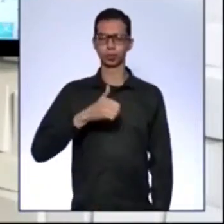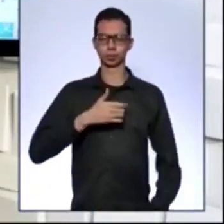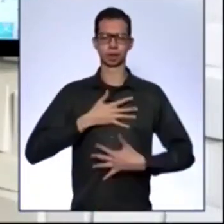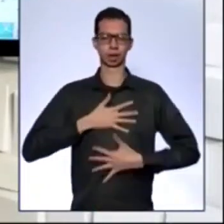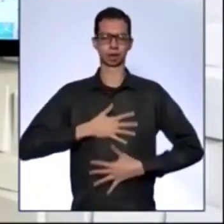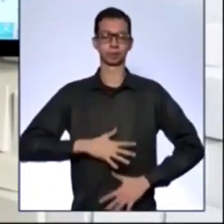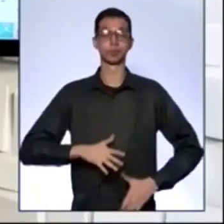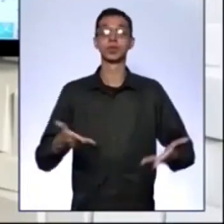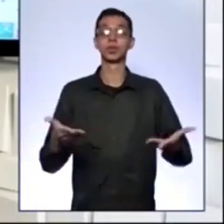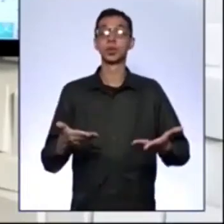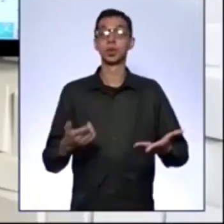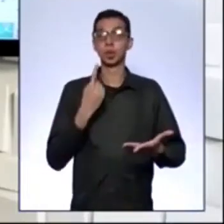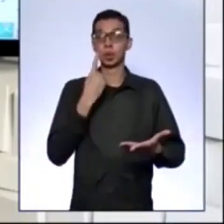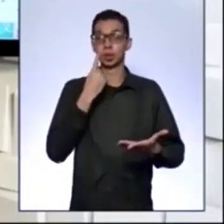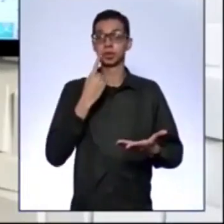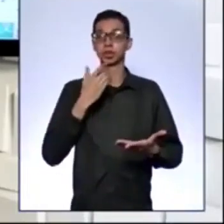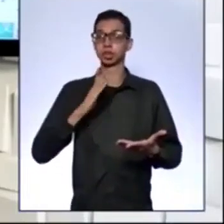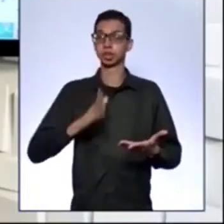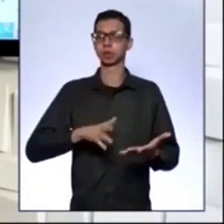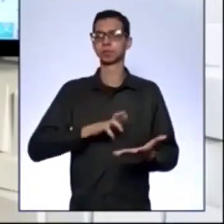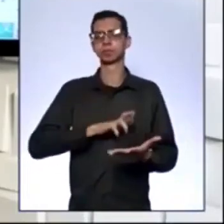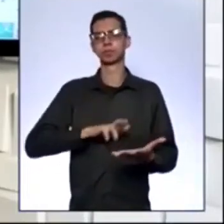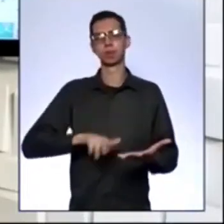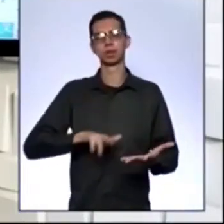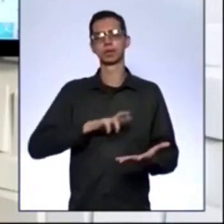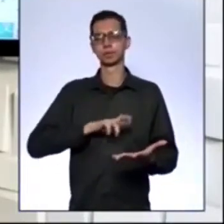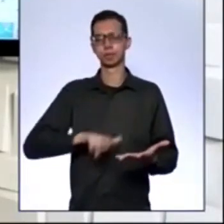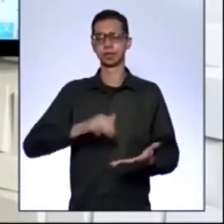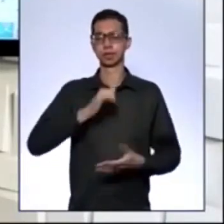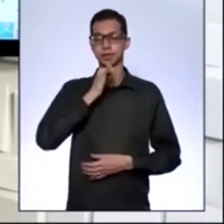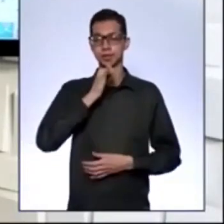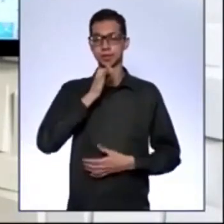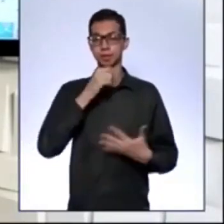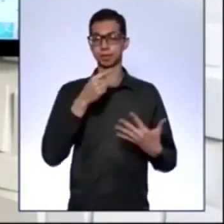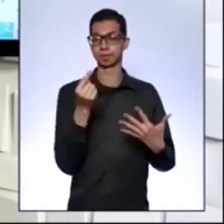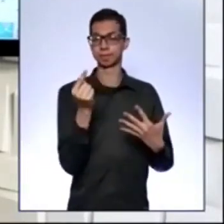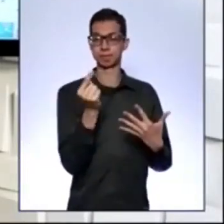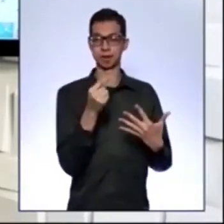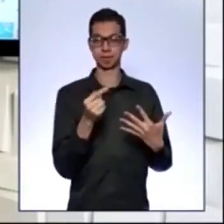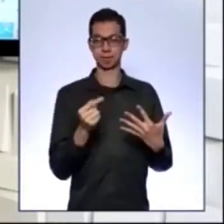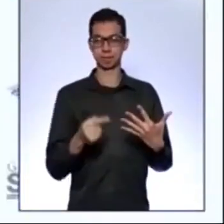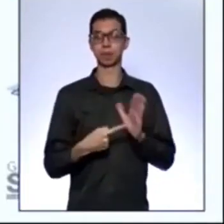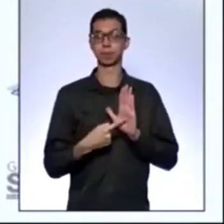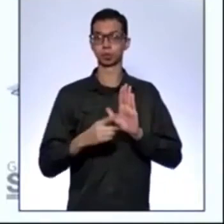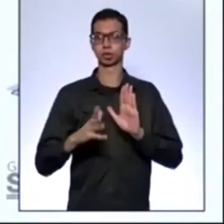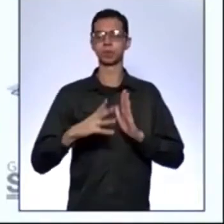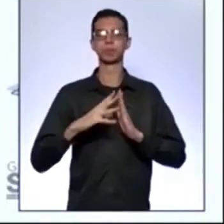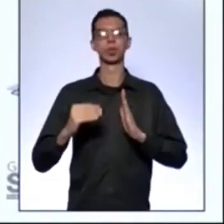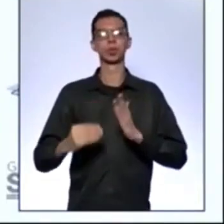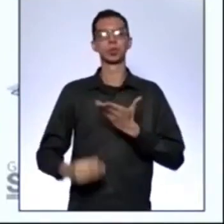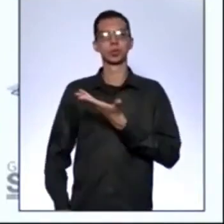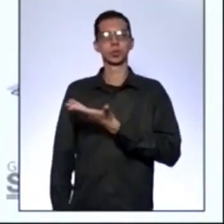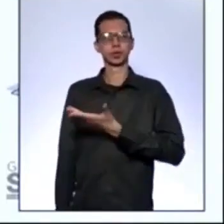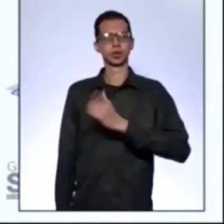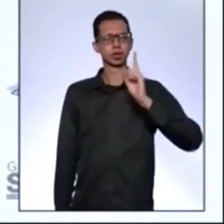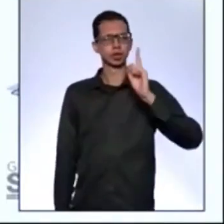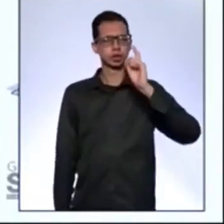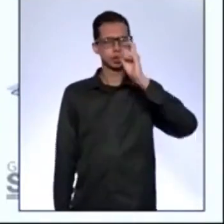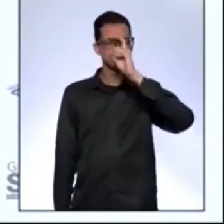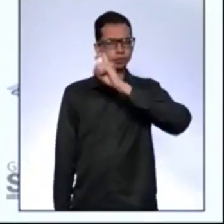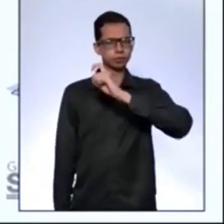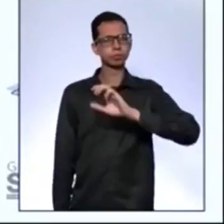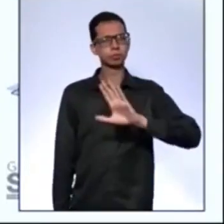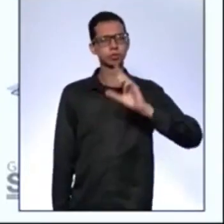e agora a gente depois de vários e vários vários exemplos tem esse modelo que ele é dificinho Tá